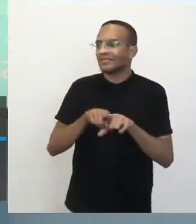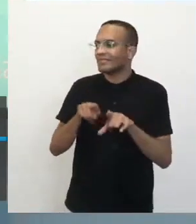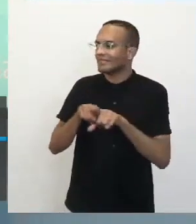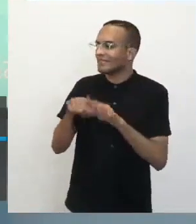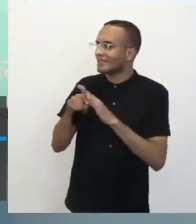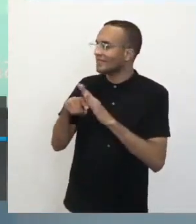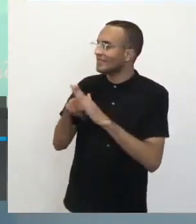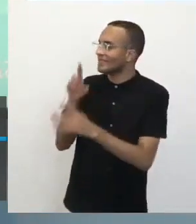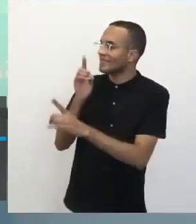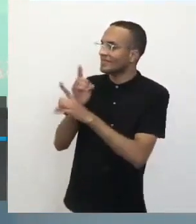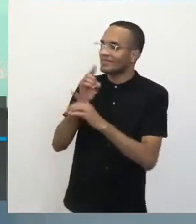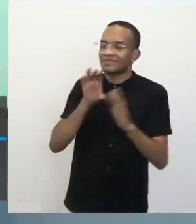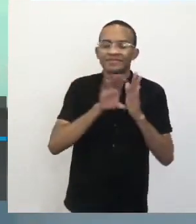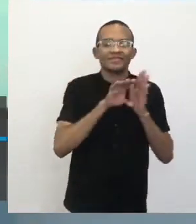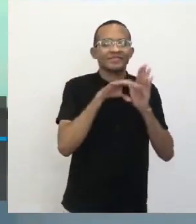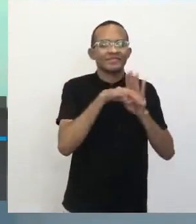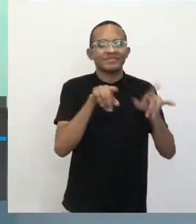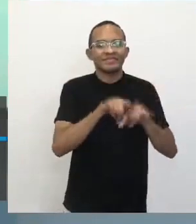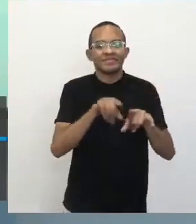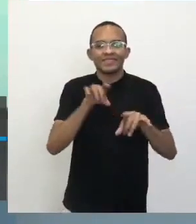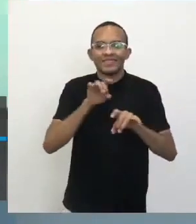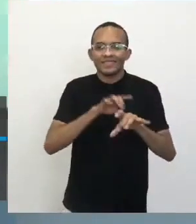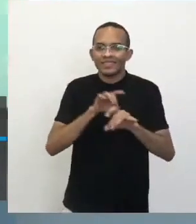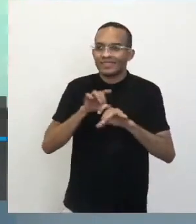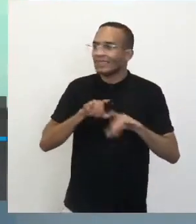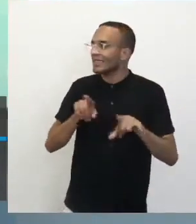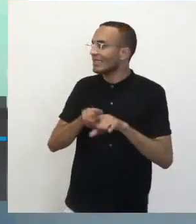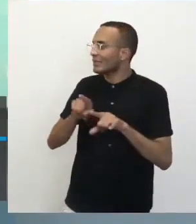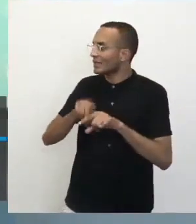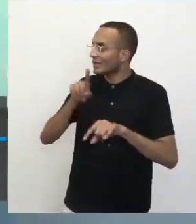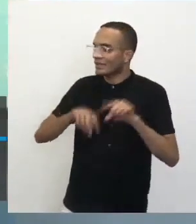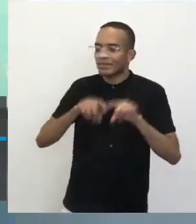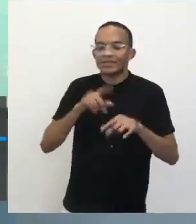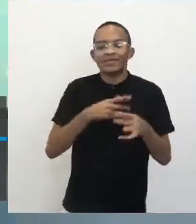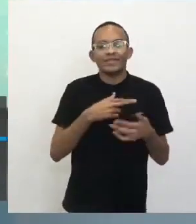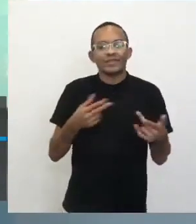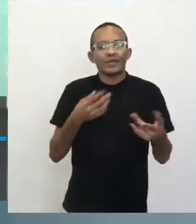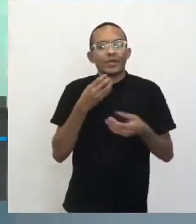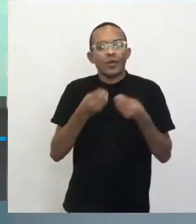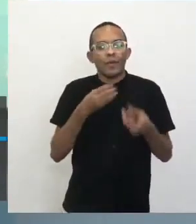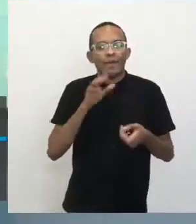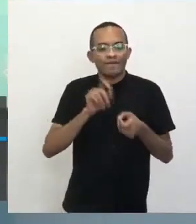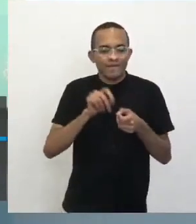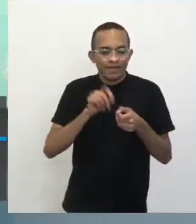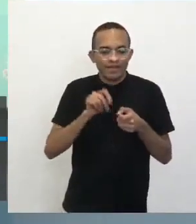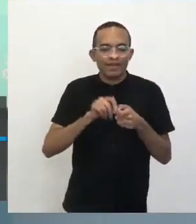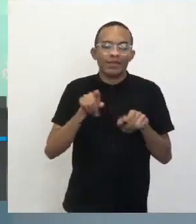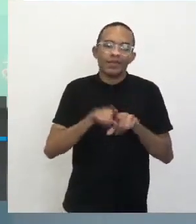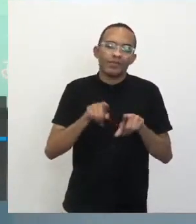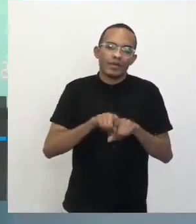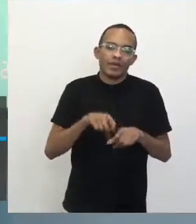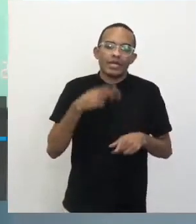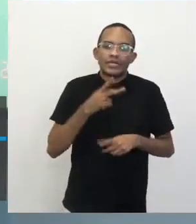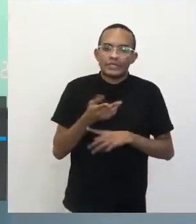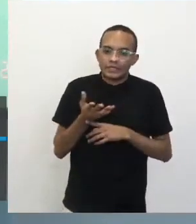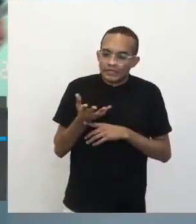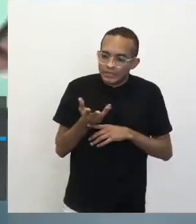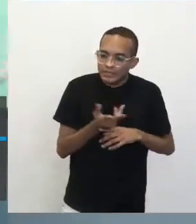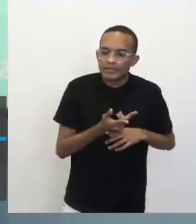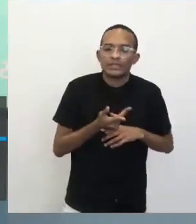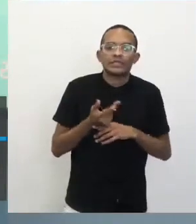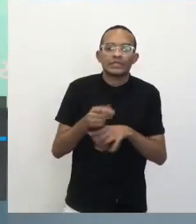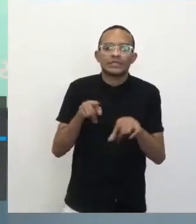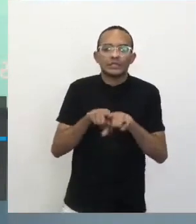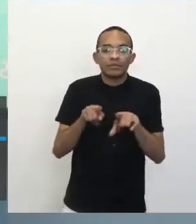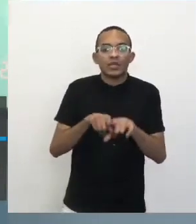descobrir conceitos, descobrir técnicas, como é que eu vou usar esses materiais, como que eu vou estar fazendo, né, essa arte,